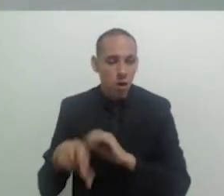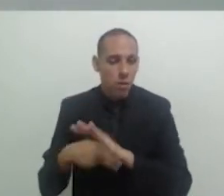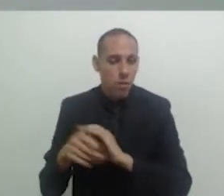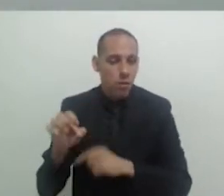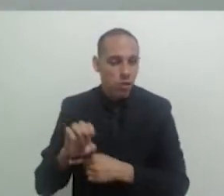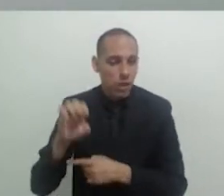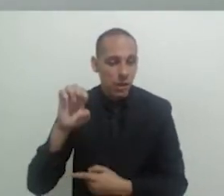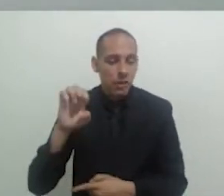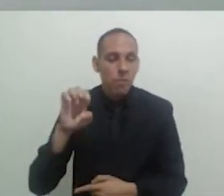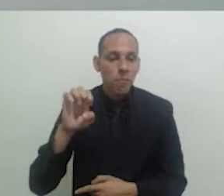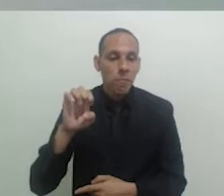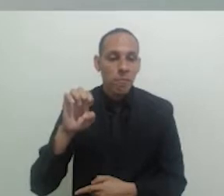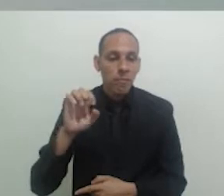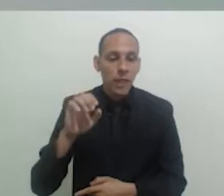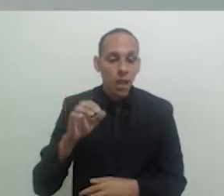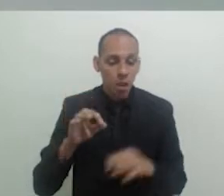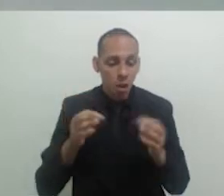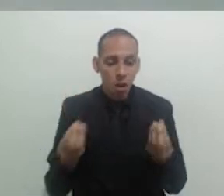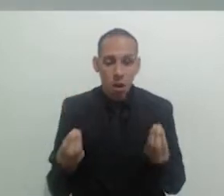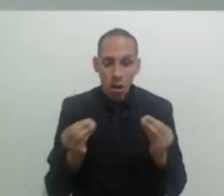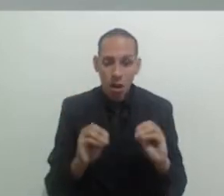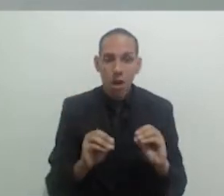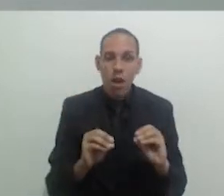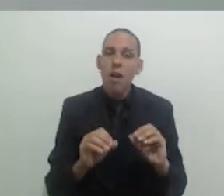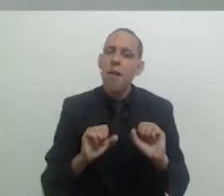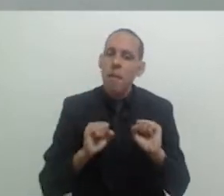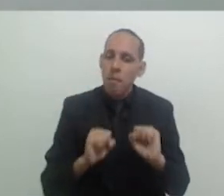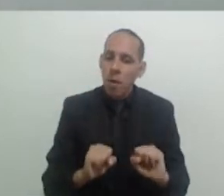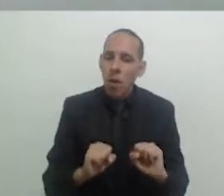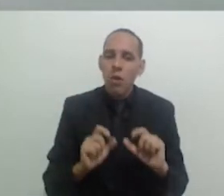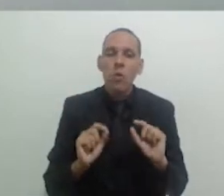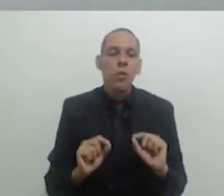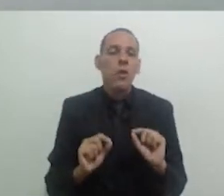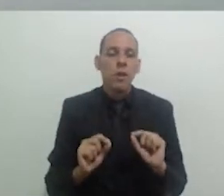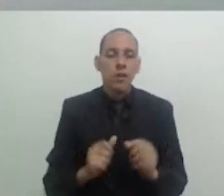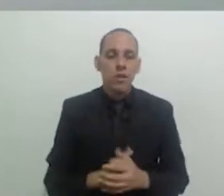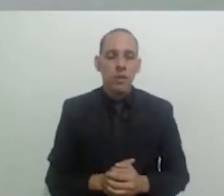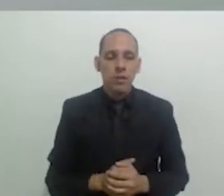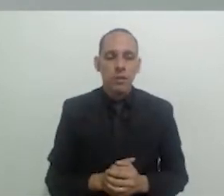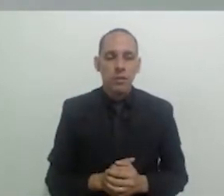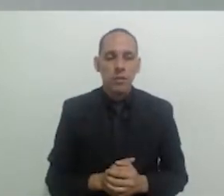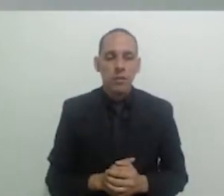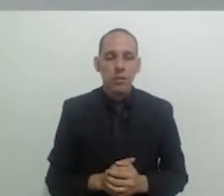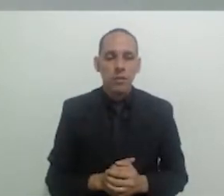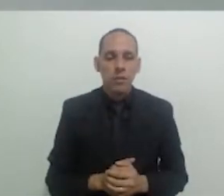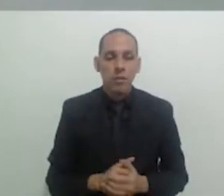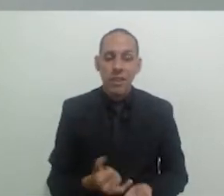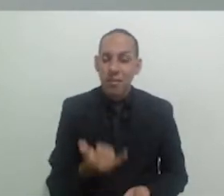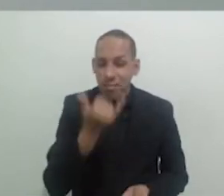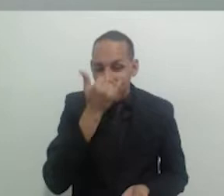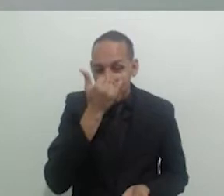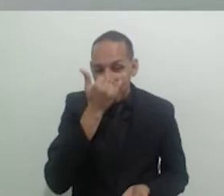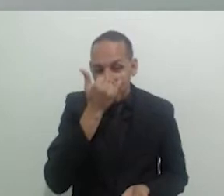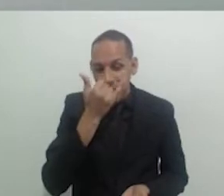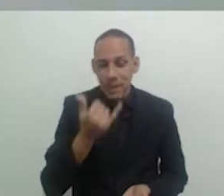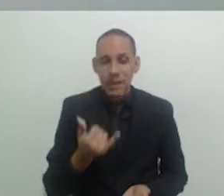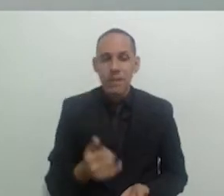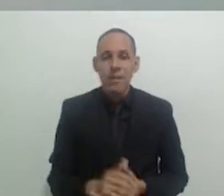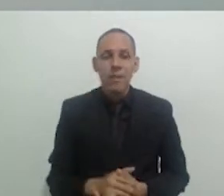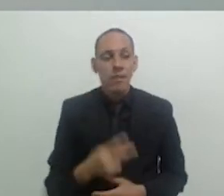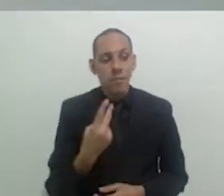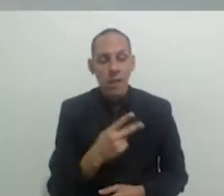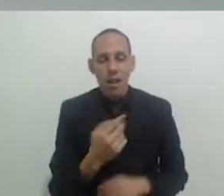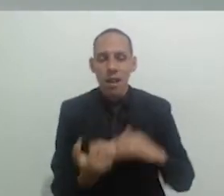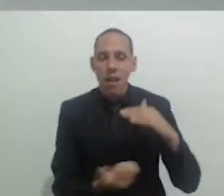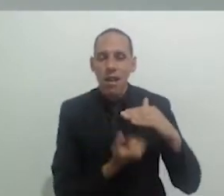posta, pode ter resultado em possível equívoco à impetrante quanto ao seu